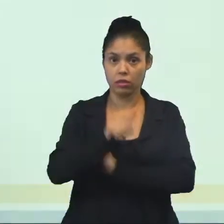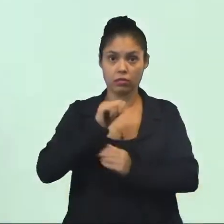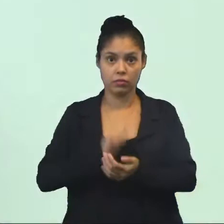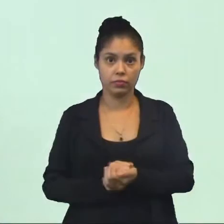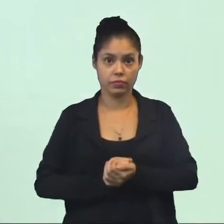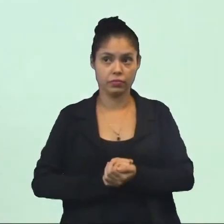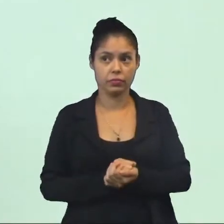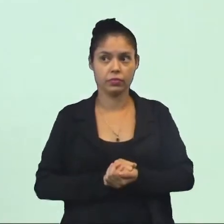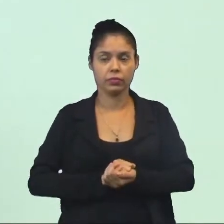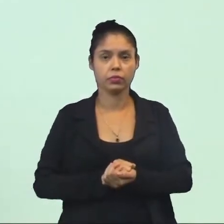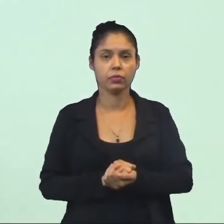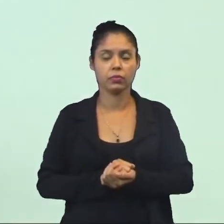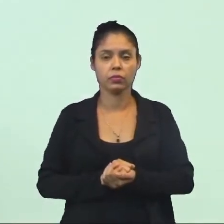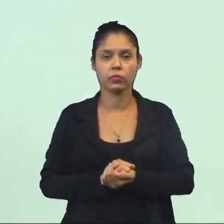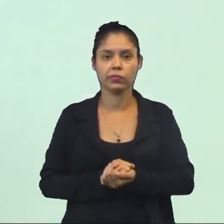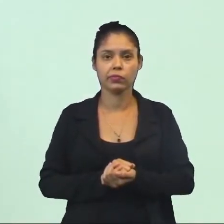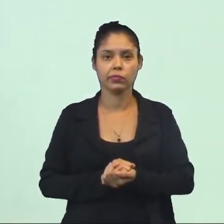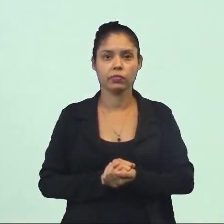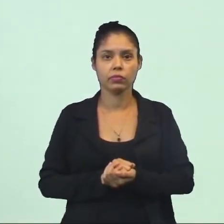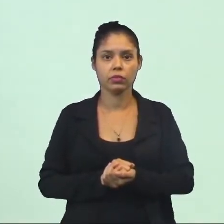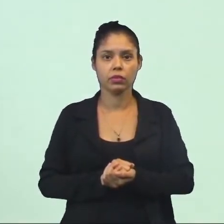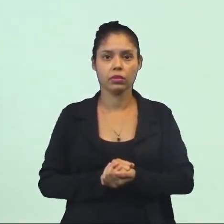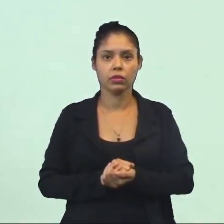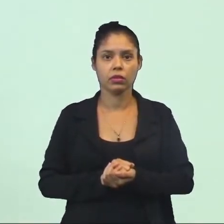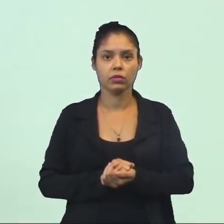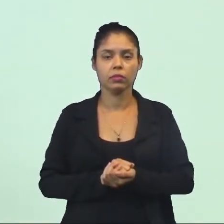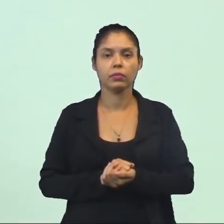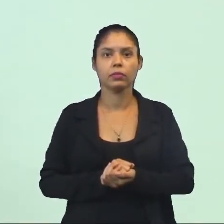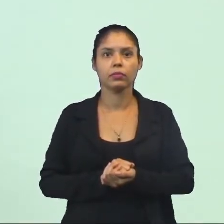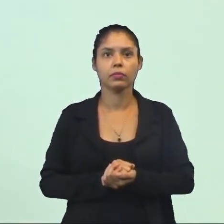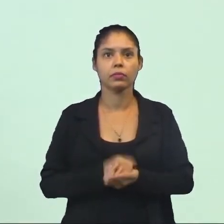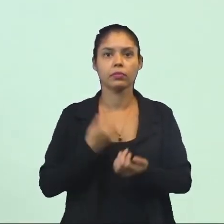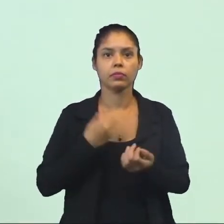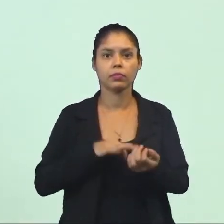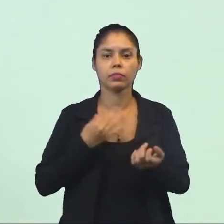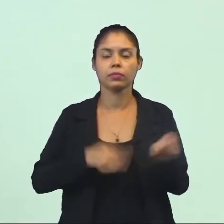do um instrumento pa